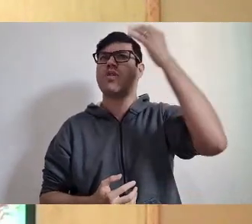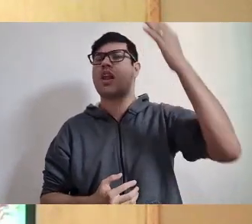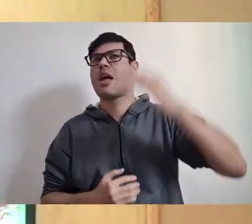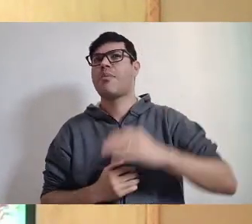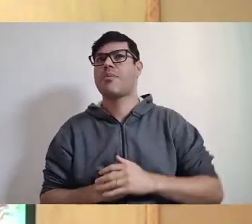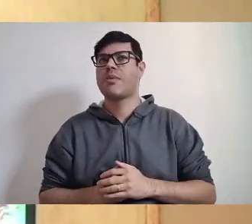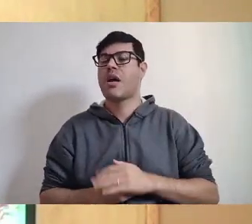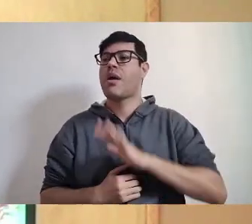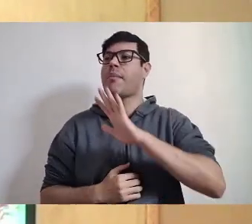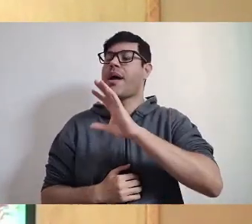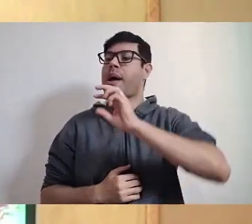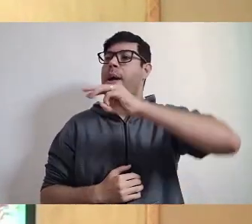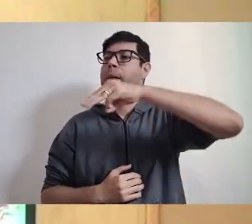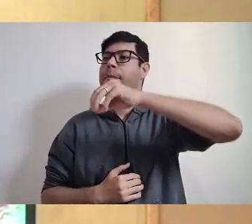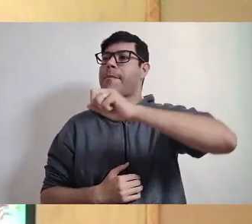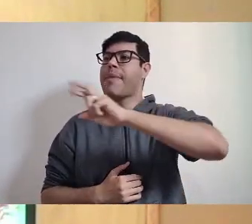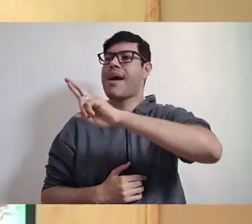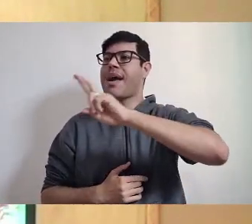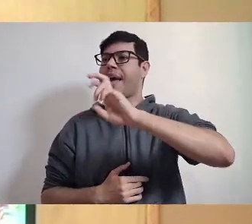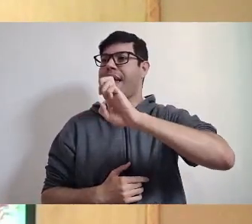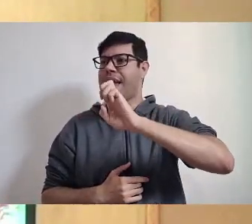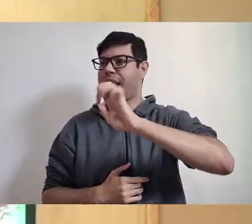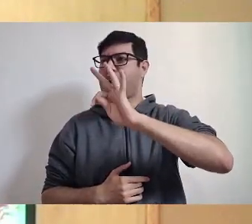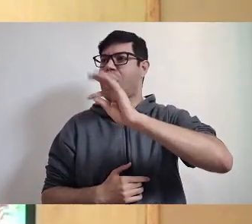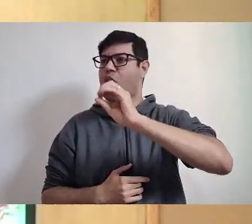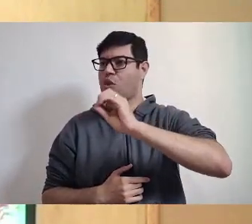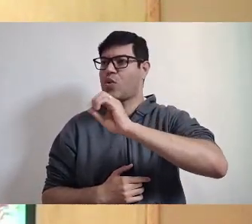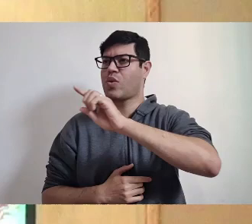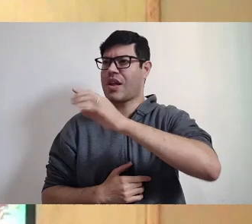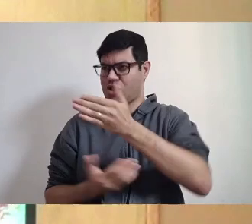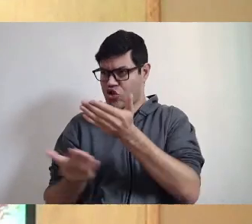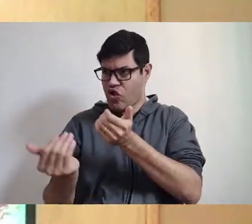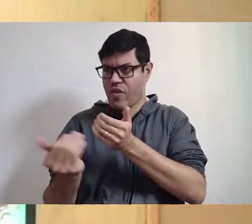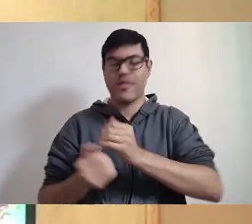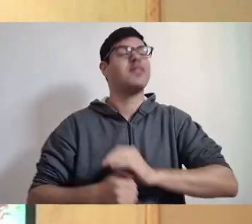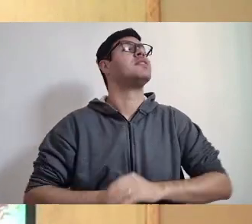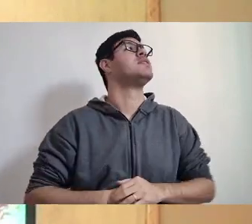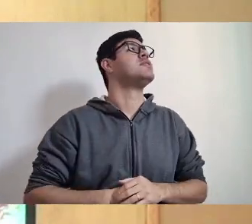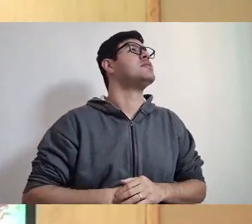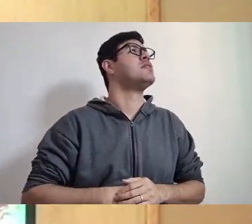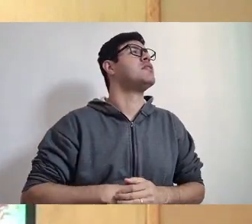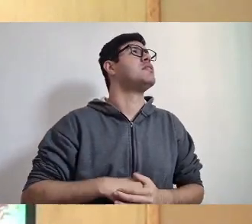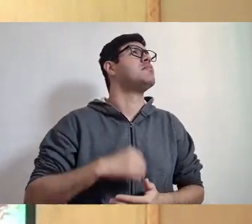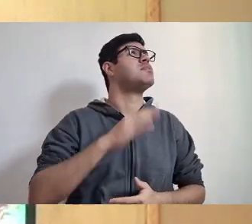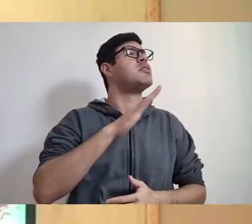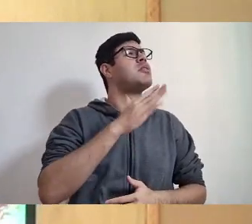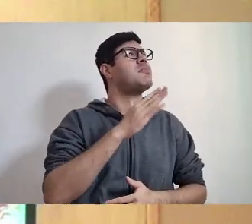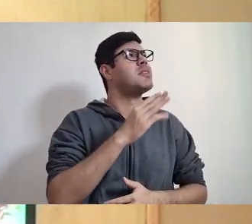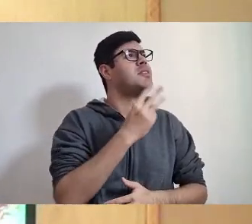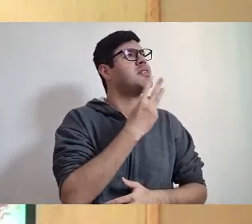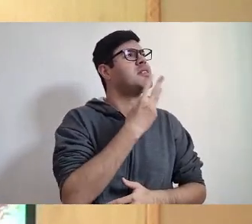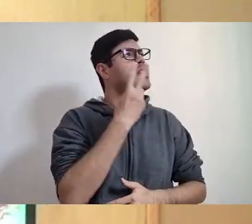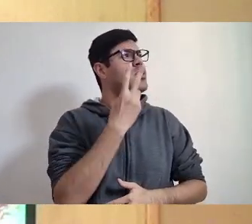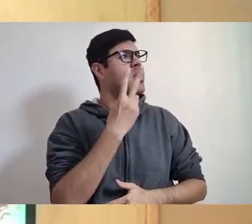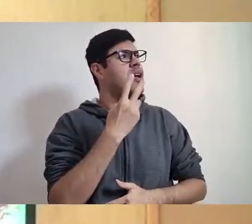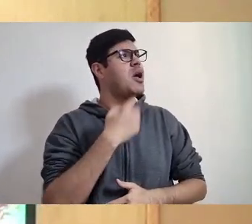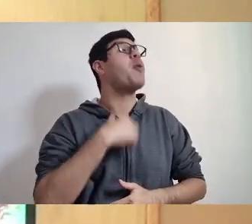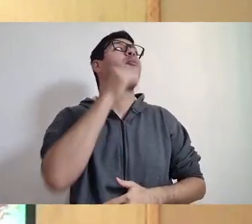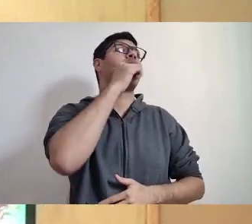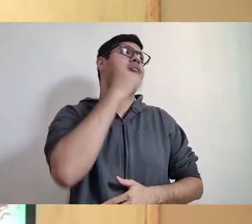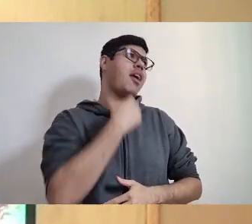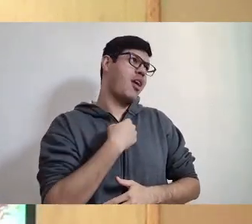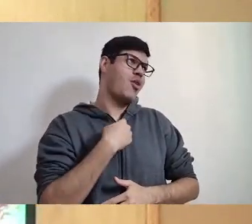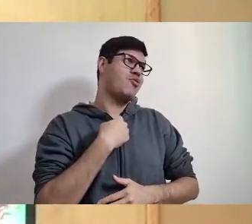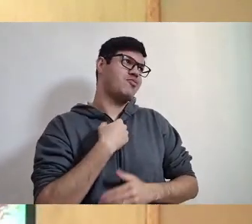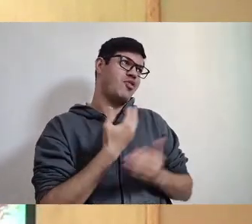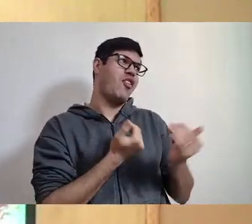Marreto, que foi presidente já bem mais velho. Né? O Breno foi, eu creio que com o quê? 32 anos. Bom, mulher é você, né? Mulher sou eu, isso.